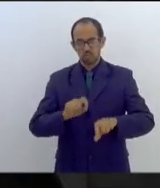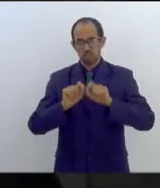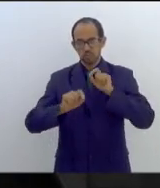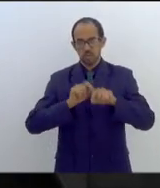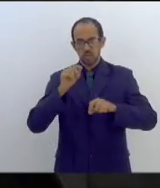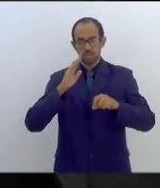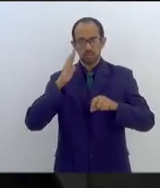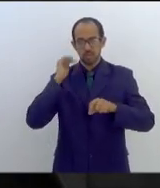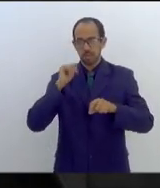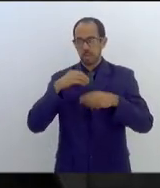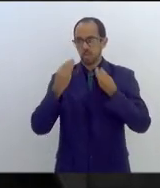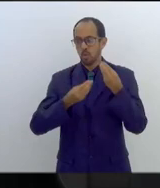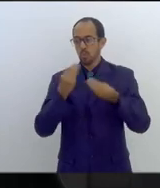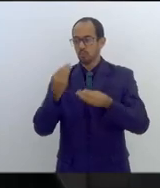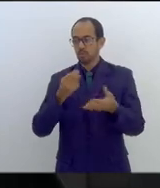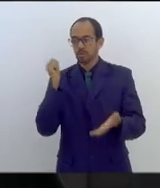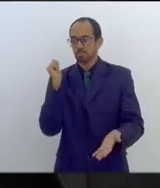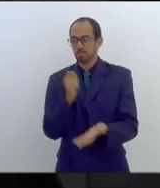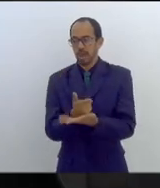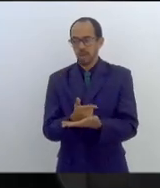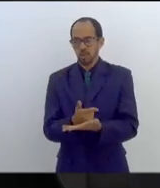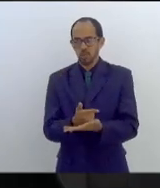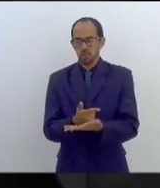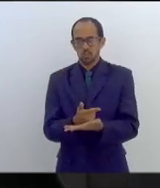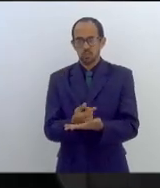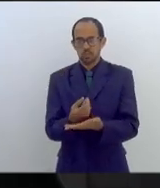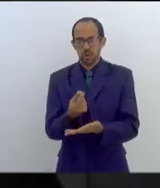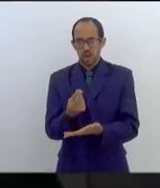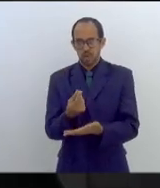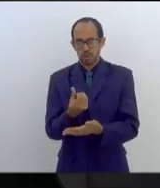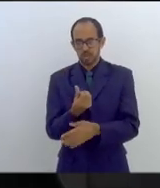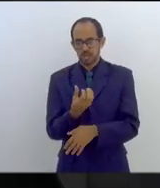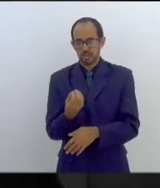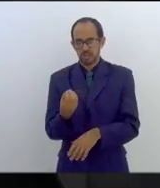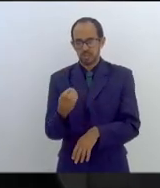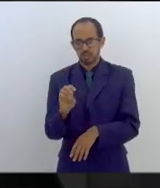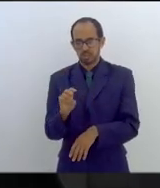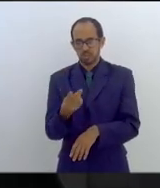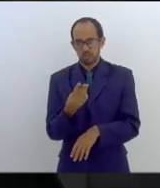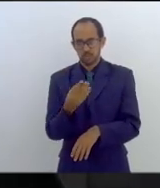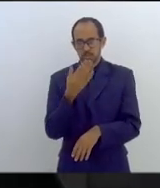como que vai ser pago esse valor de 600 milhões,